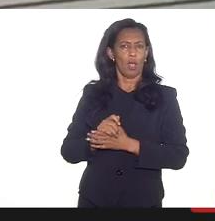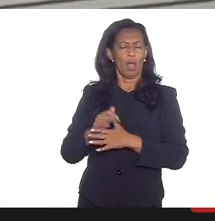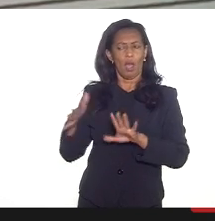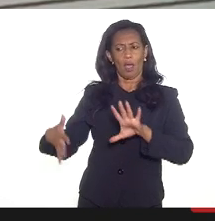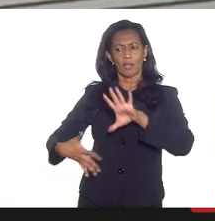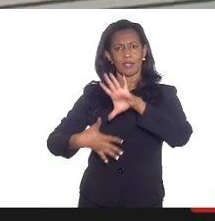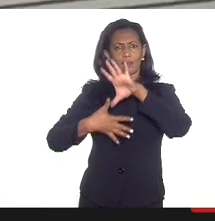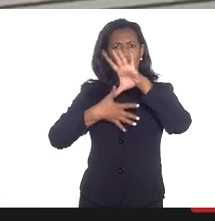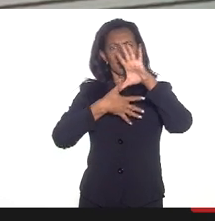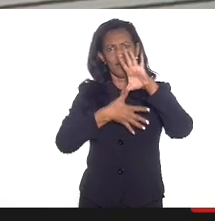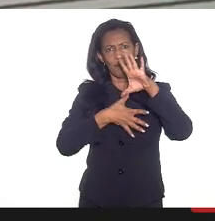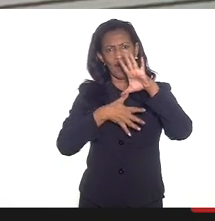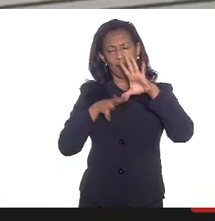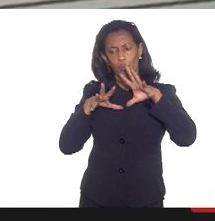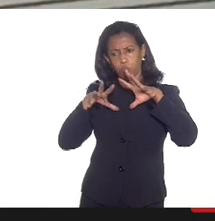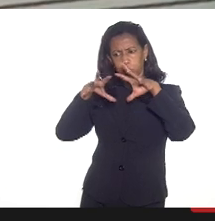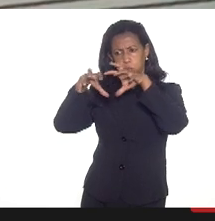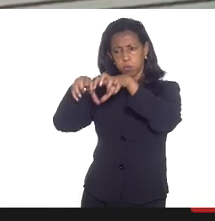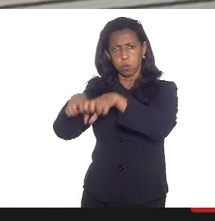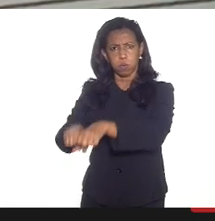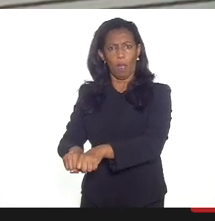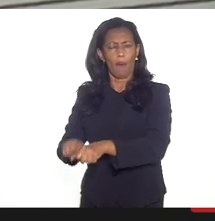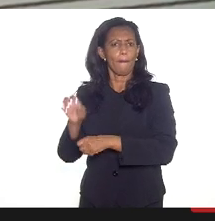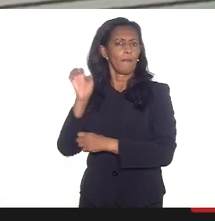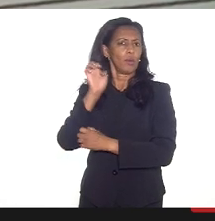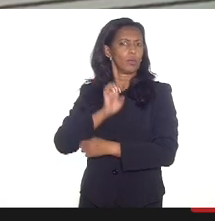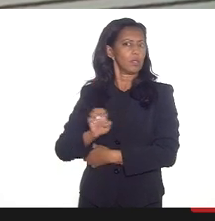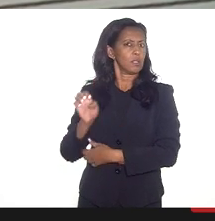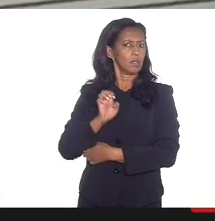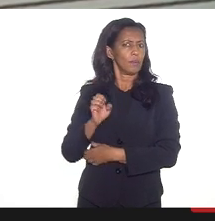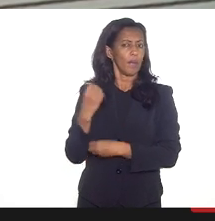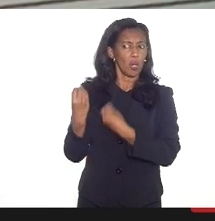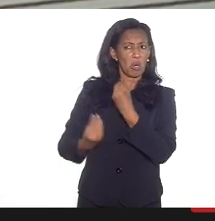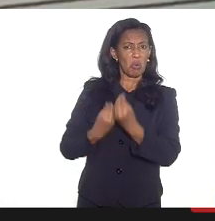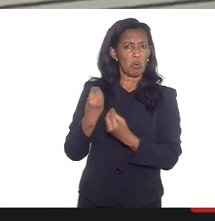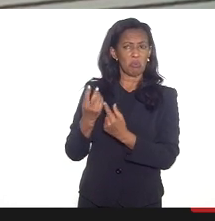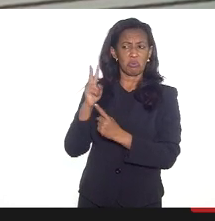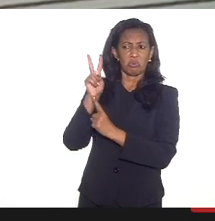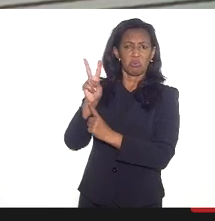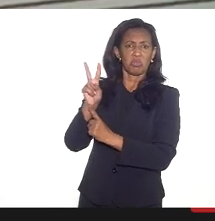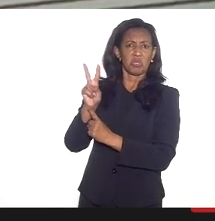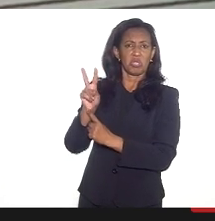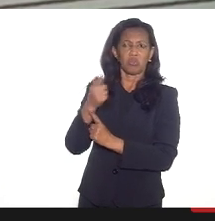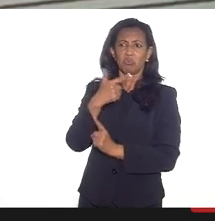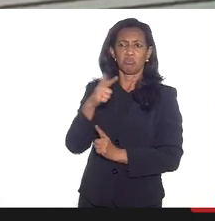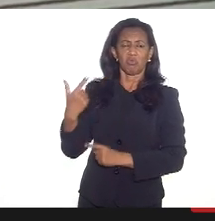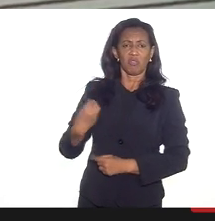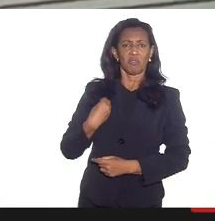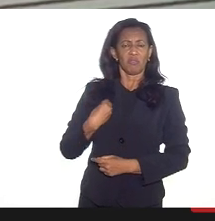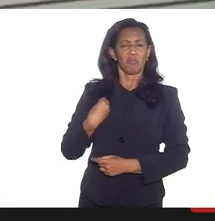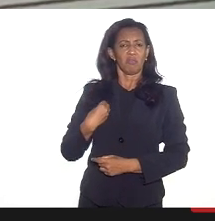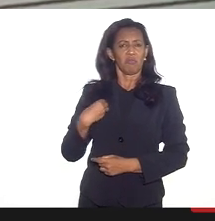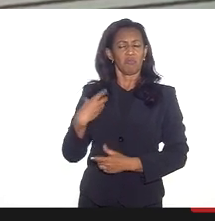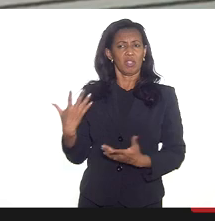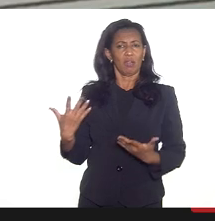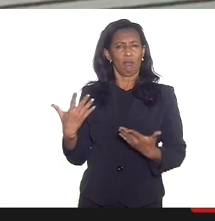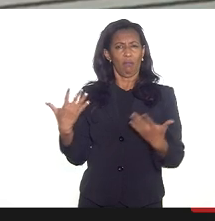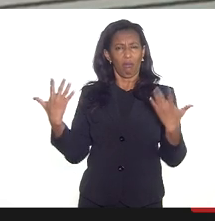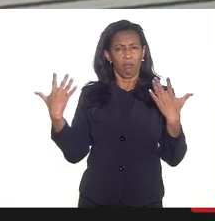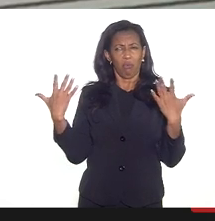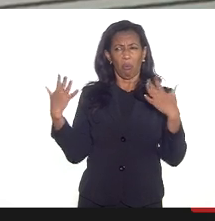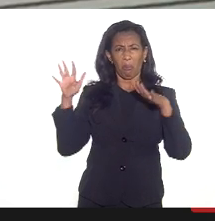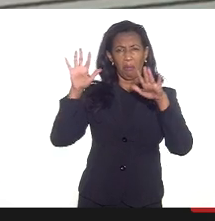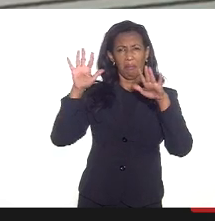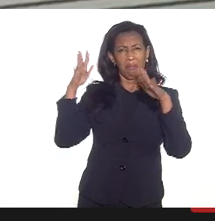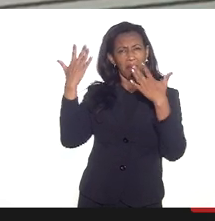invadidas, dominadas e sucedidas pelos europeus, e é como se os índios não tivessem morado aqui, não ficasse numa invisibilidade. Então, isso é